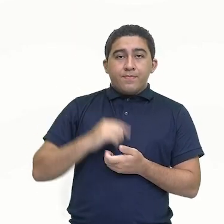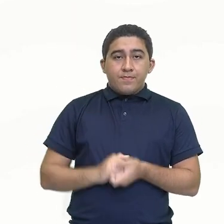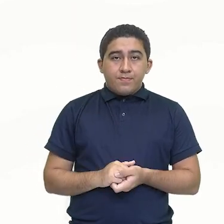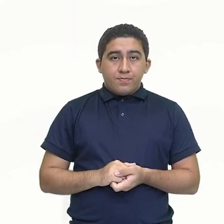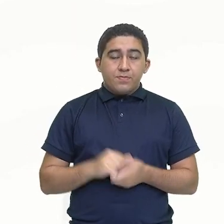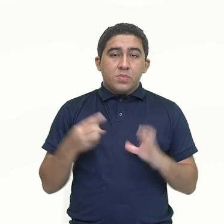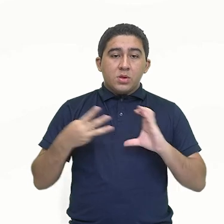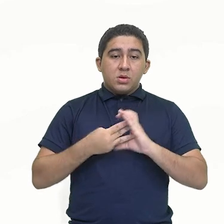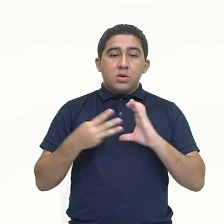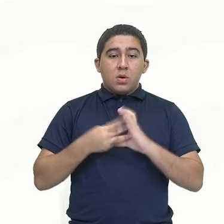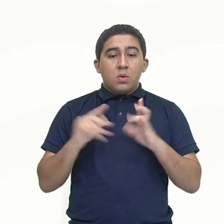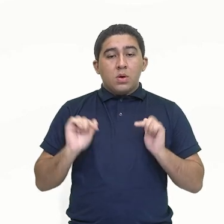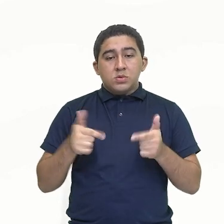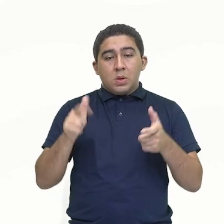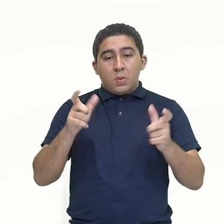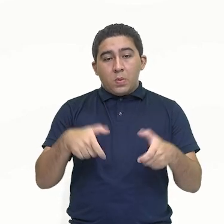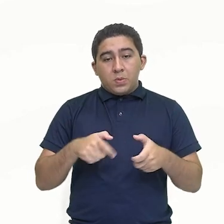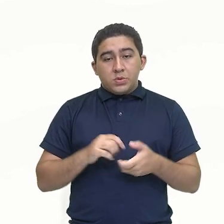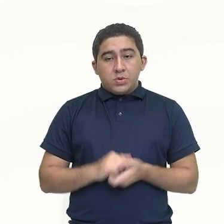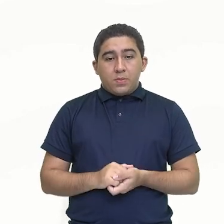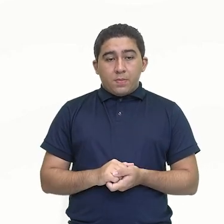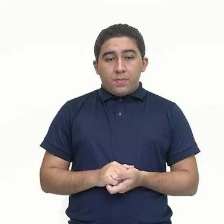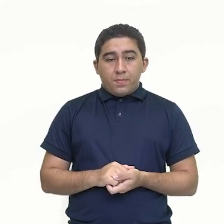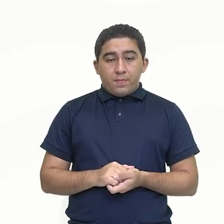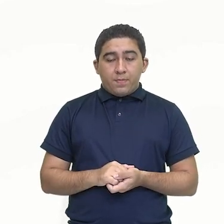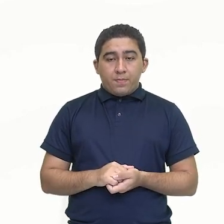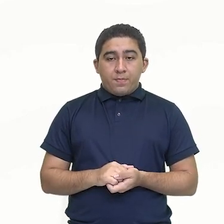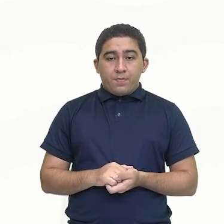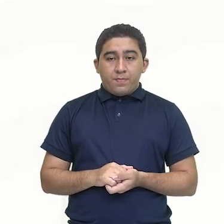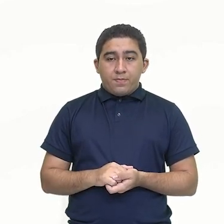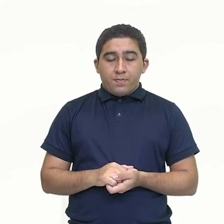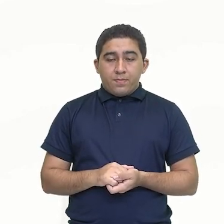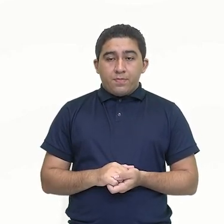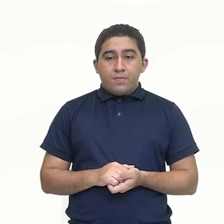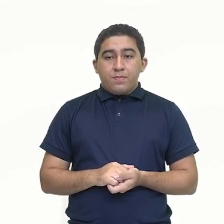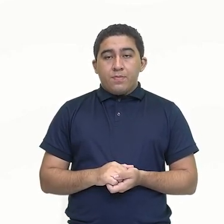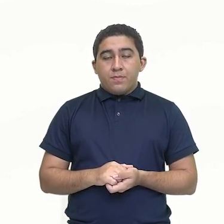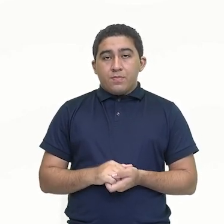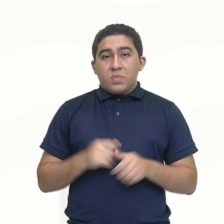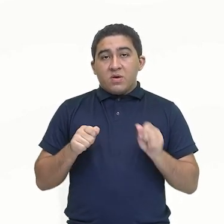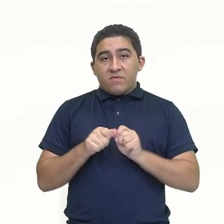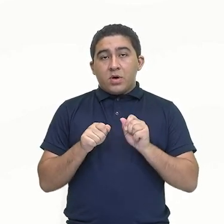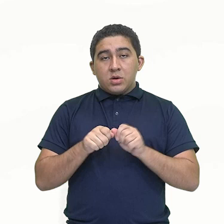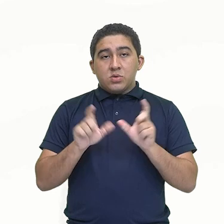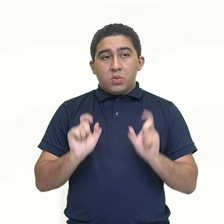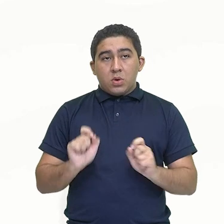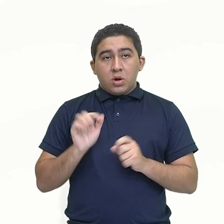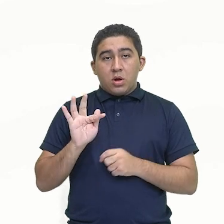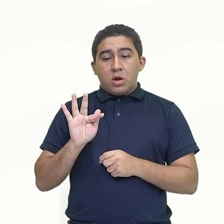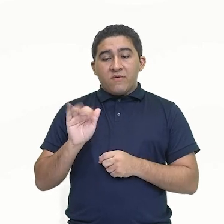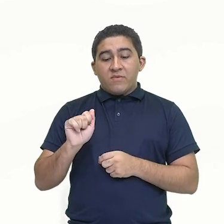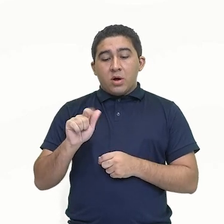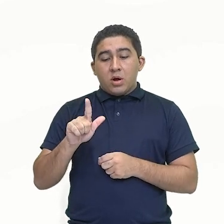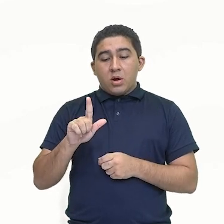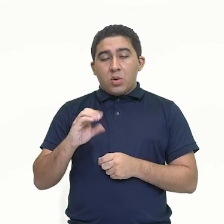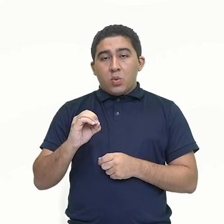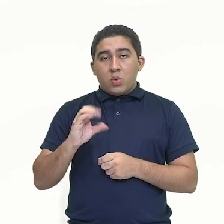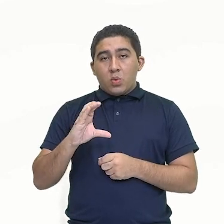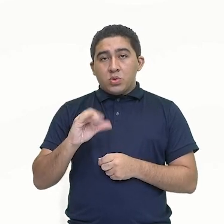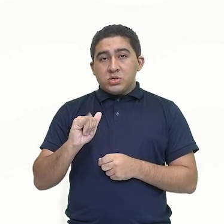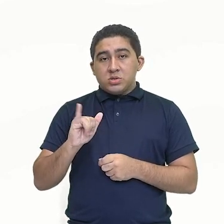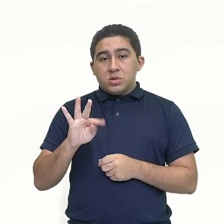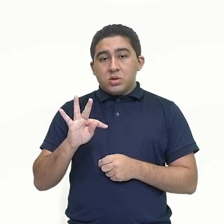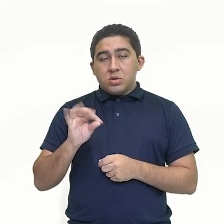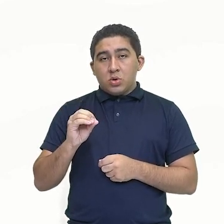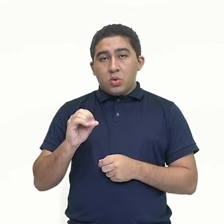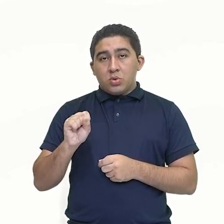vão atuar em englobar, né? São chamados monócitos, e eles realizam fagocitose e também invadem